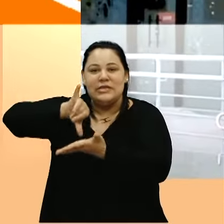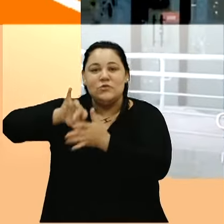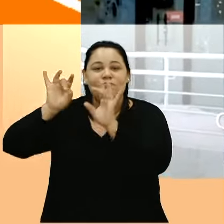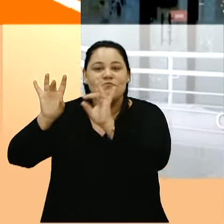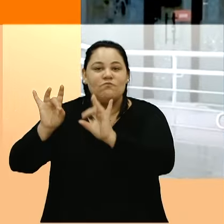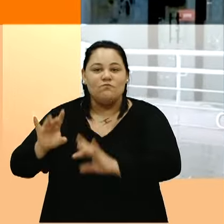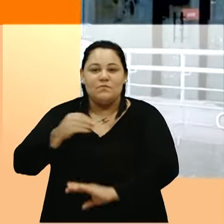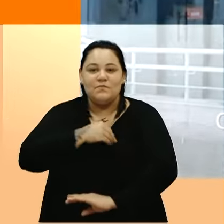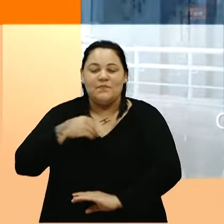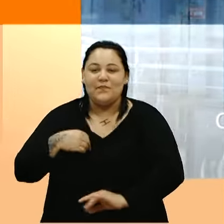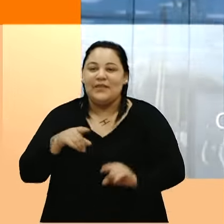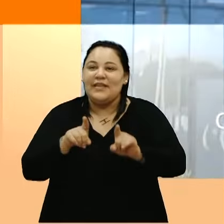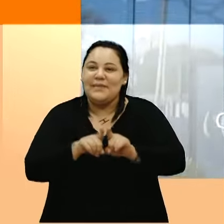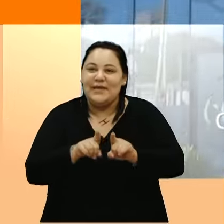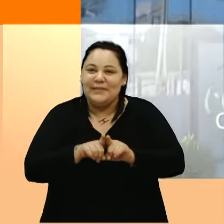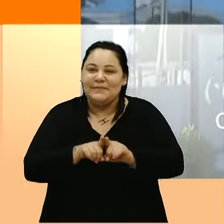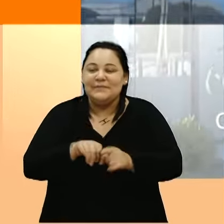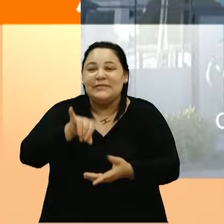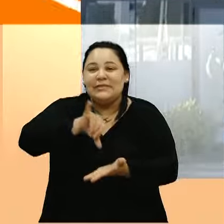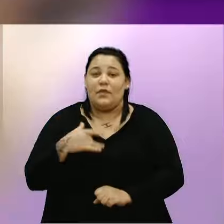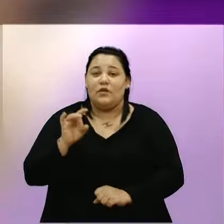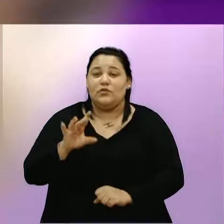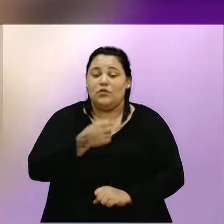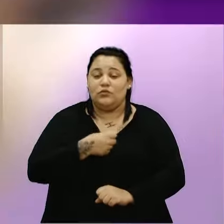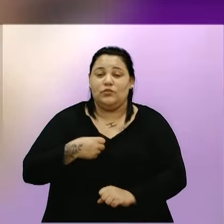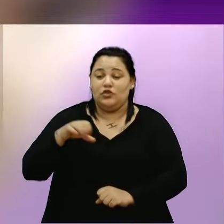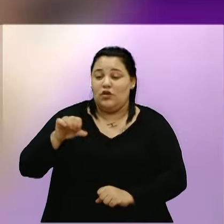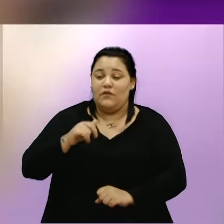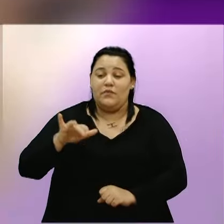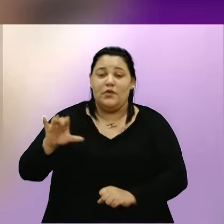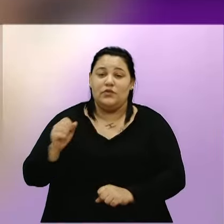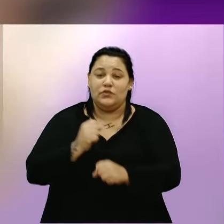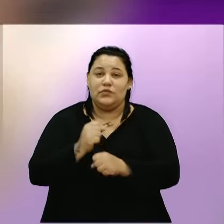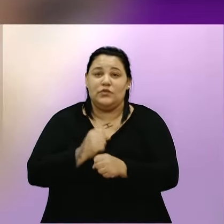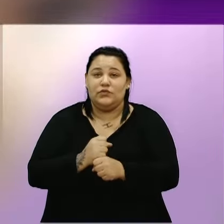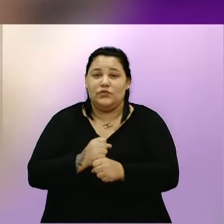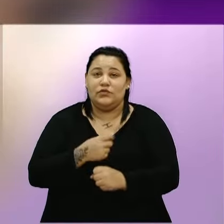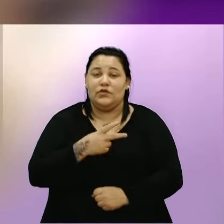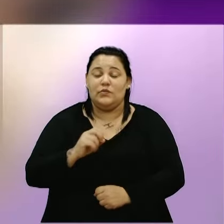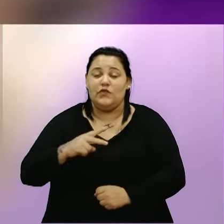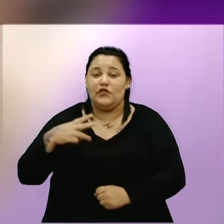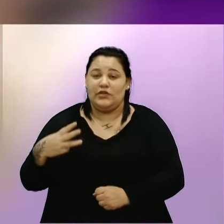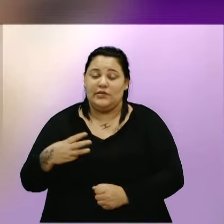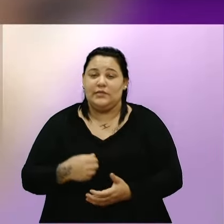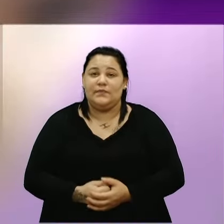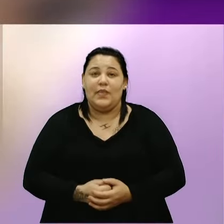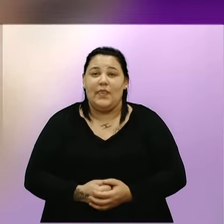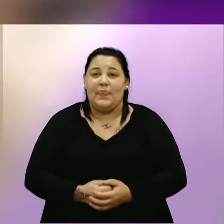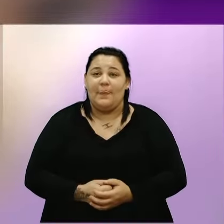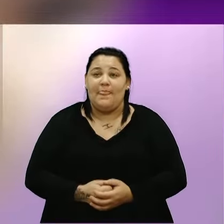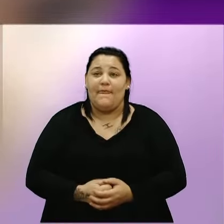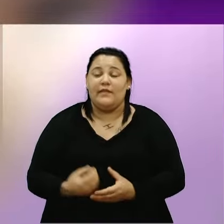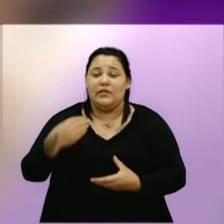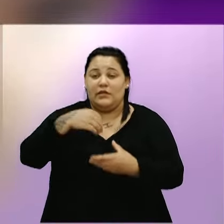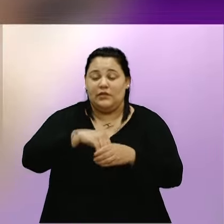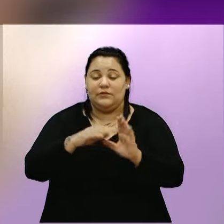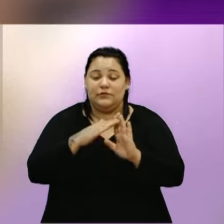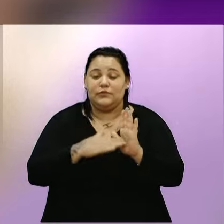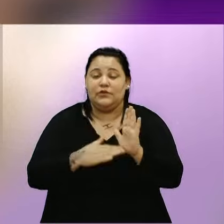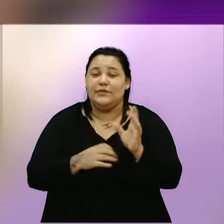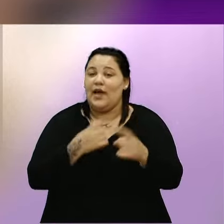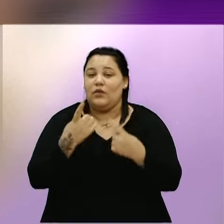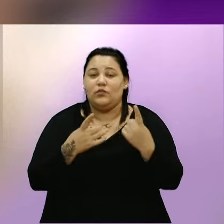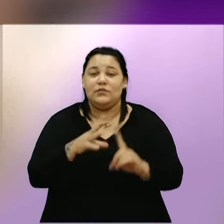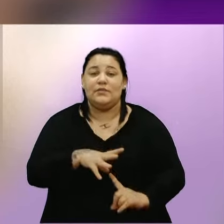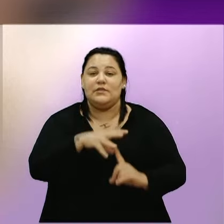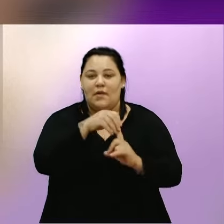bem-estar andem lado a lado. Só em 2023 foram mais de 9 milhões investidos em filantropia. Um dos